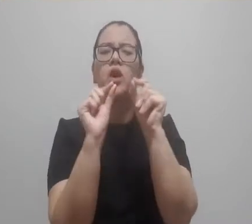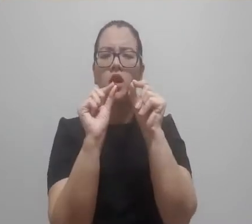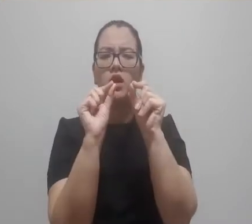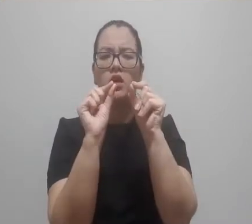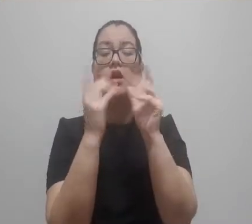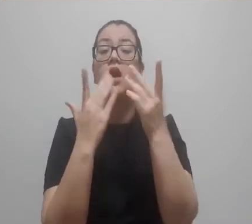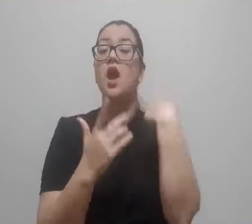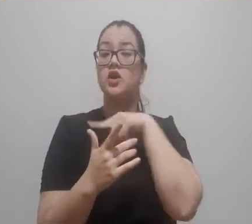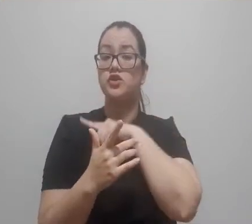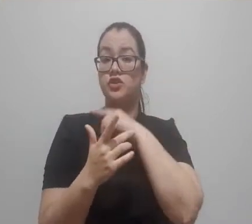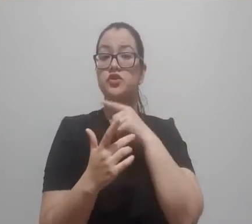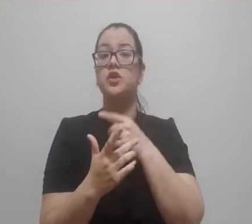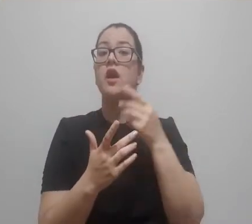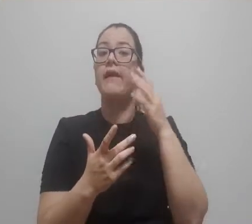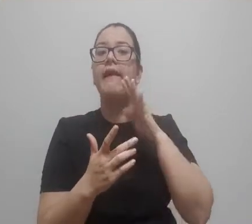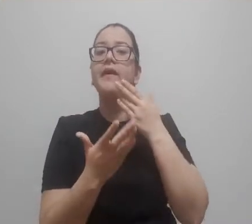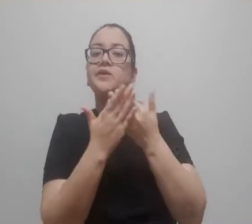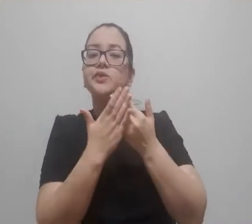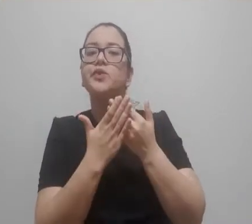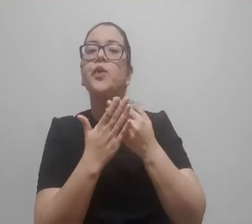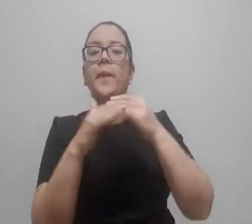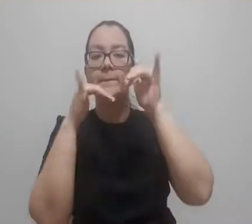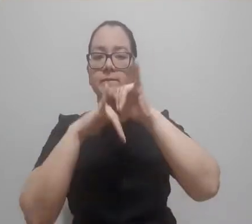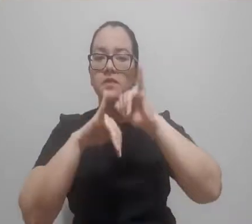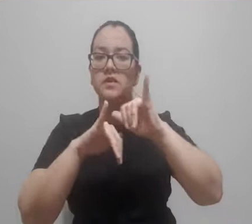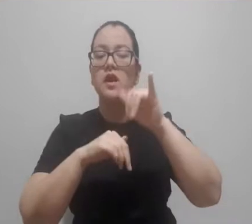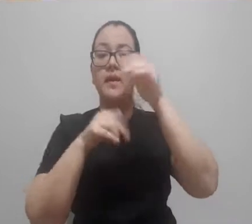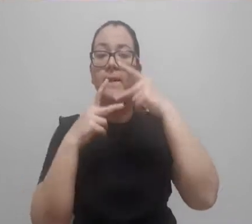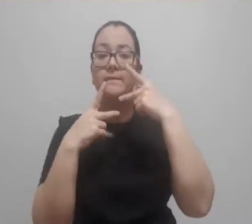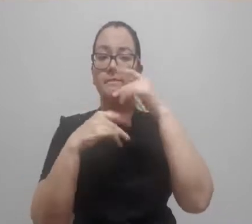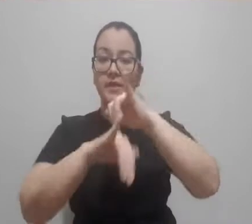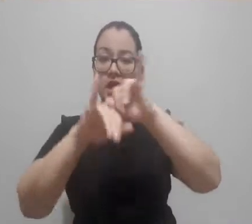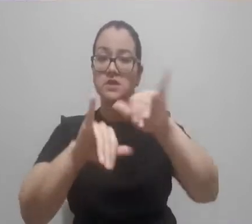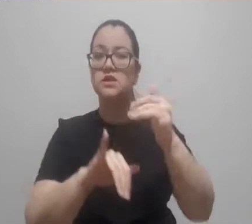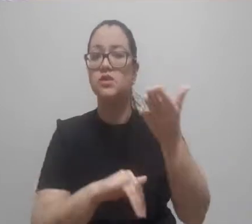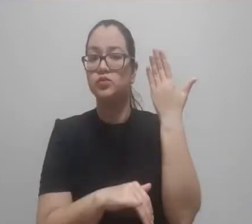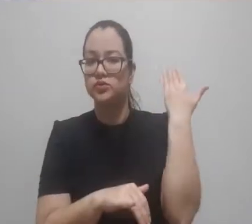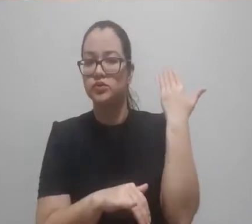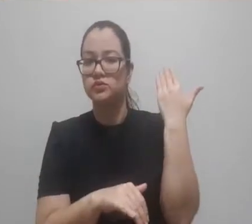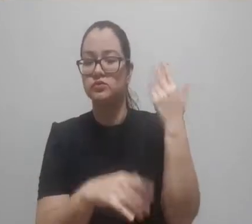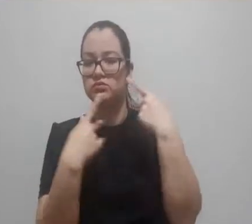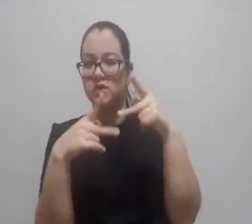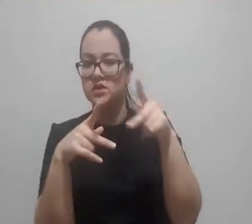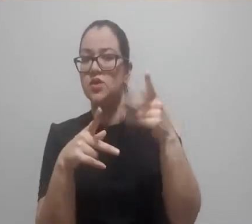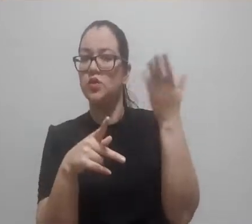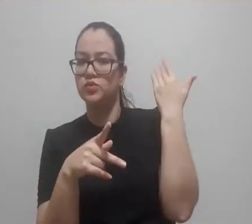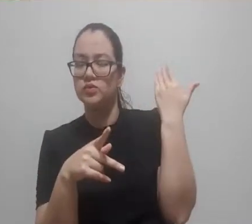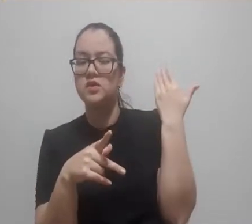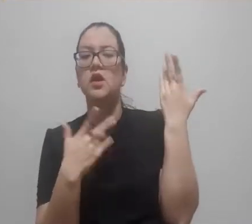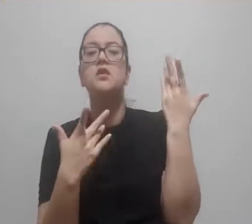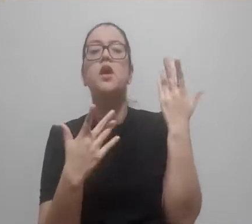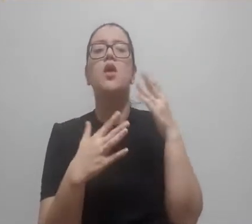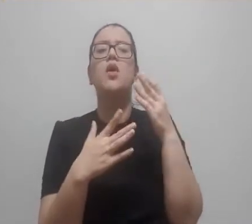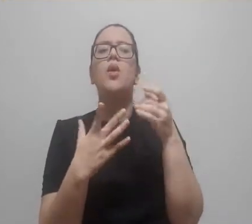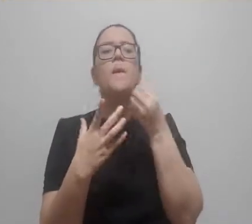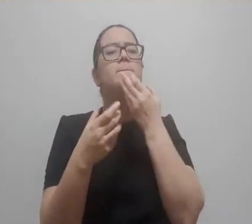na última mensagem, ele falando sobre o nosso objetivo dessas boas obras, através dessa atitude, desse bom